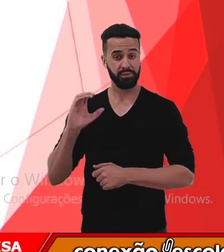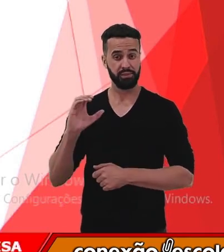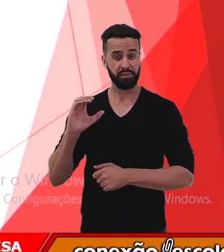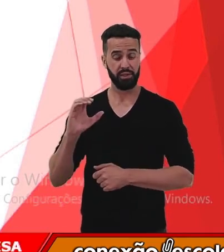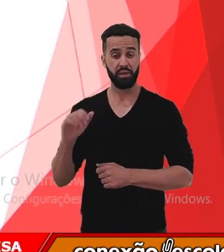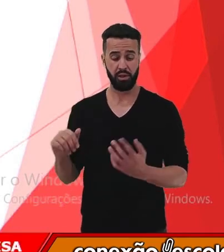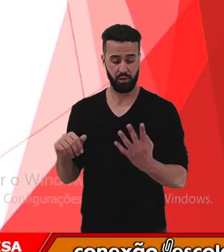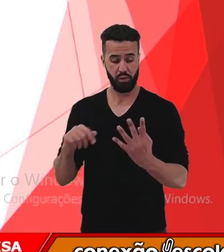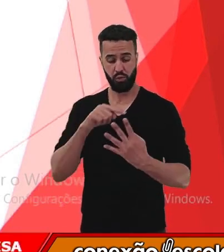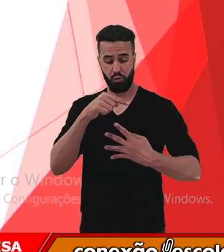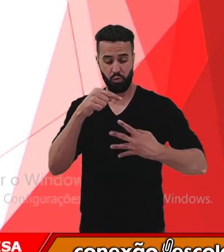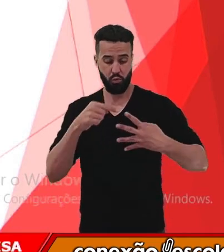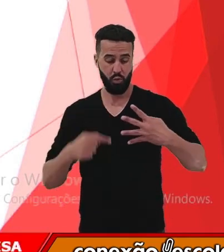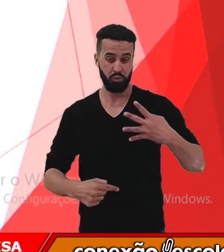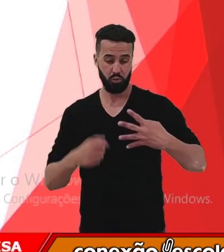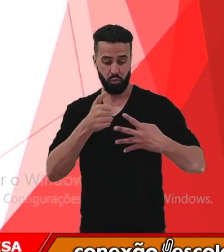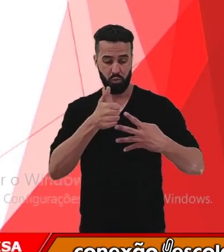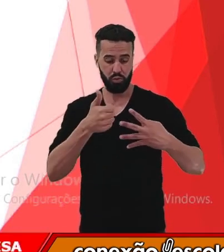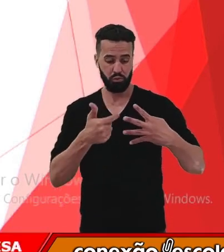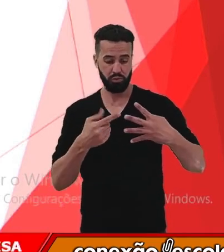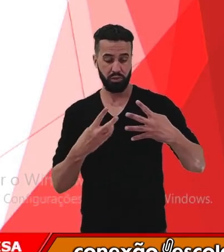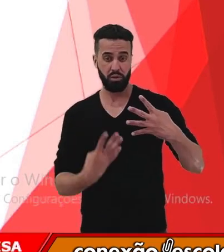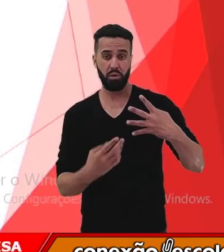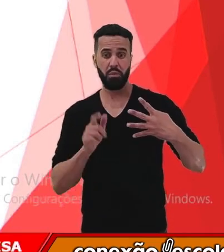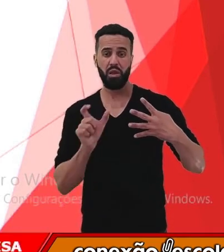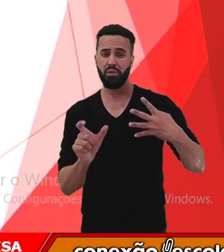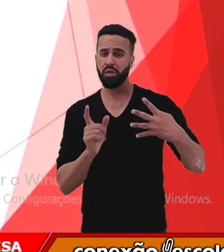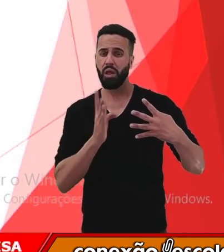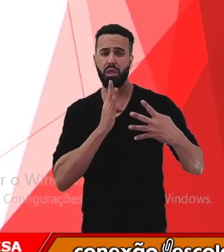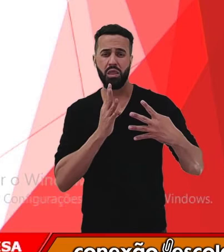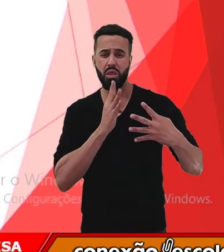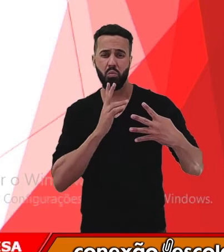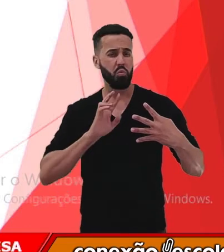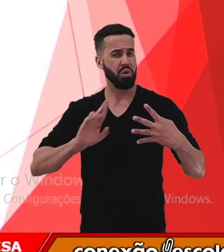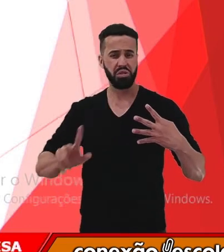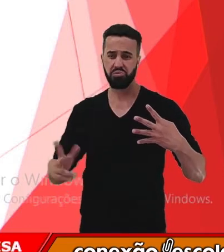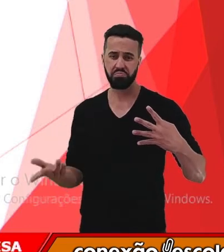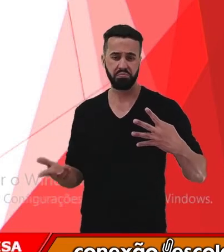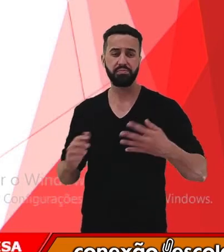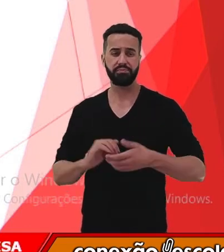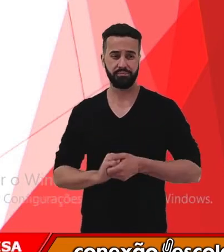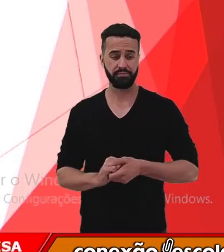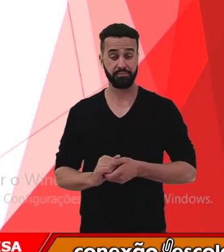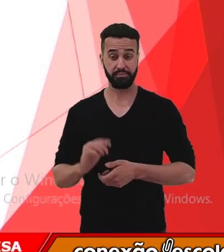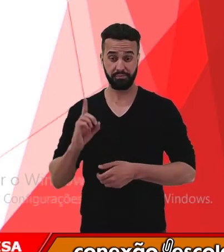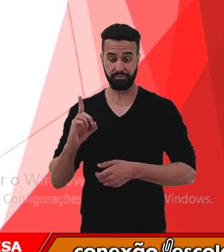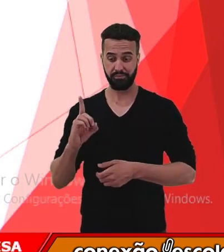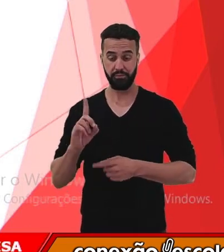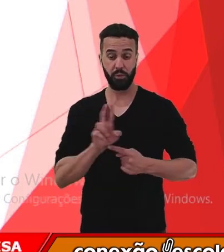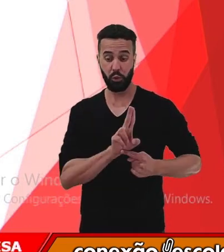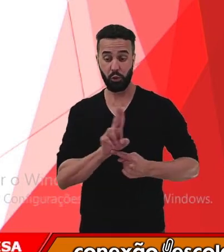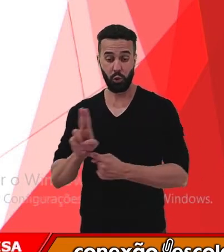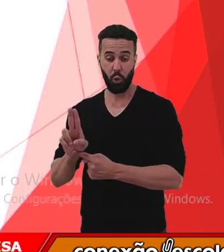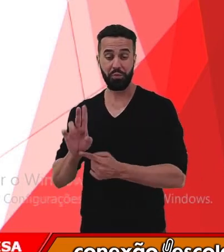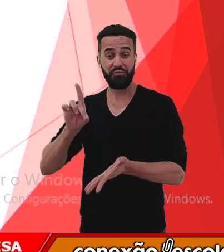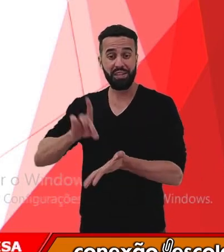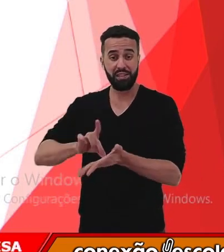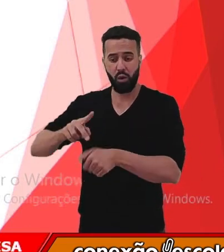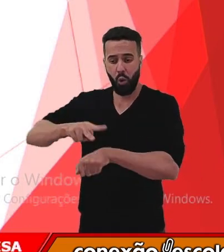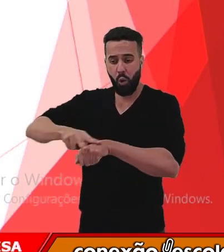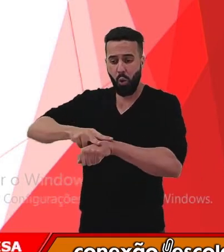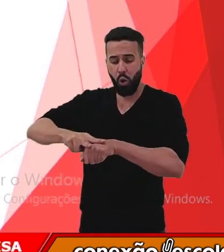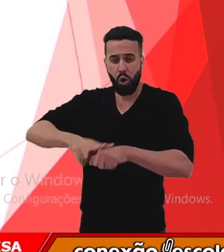4 palavras que você não conhece. Qual o nome verdadeiro do Hulk? Lá